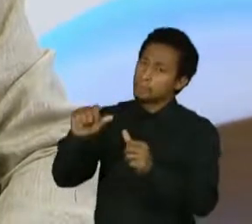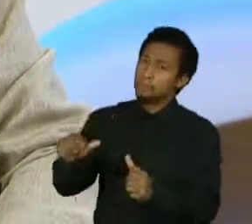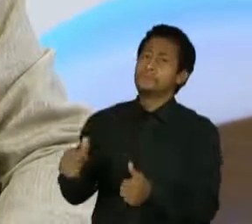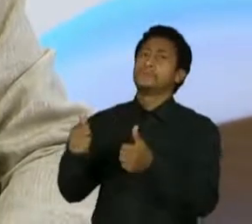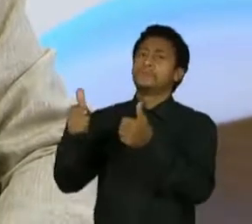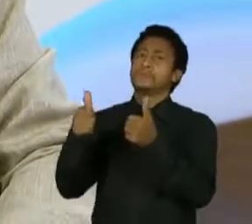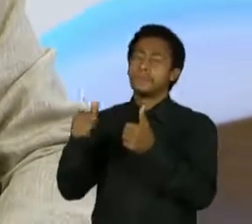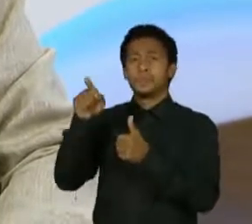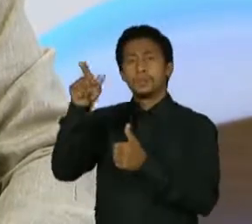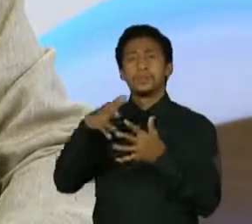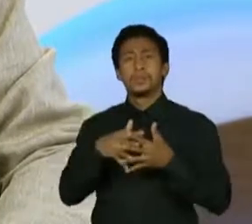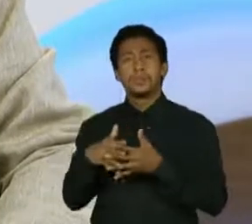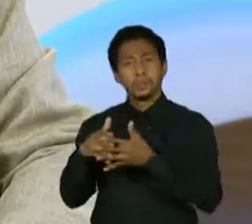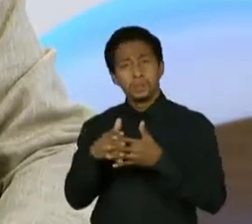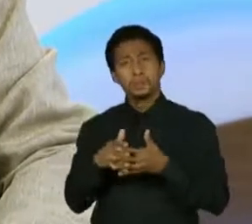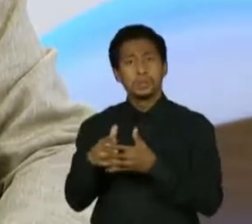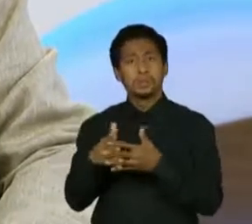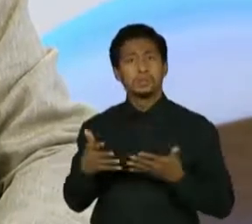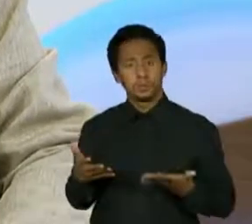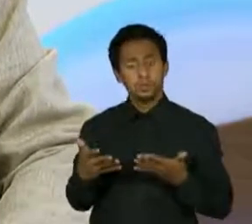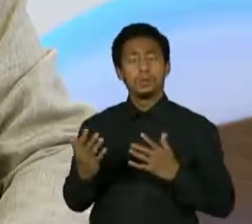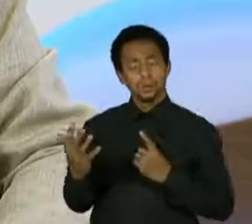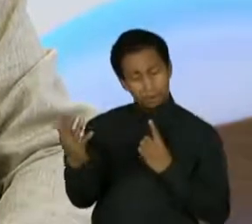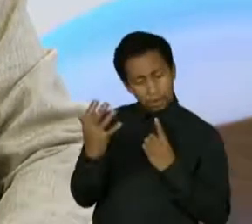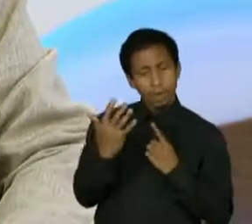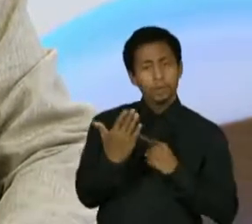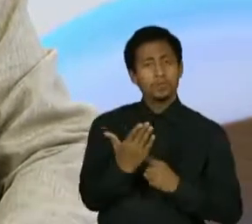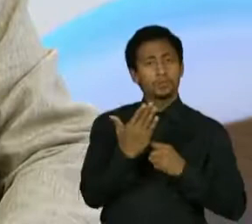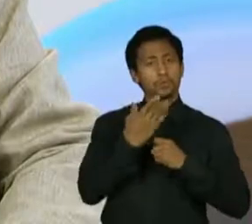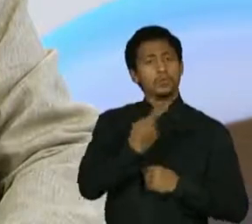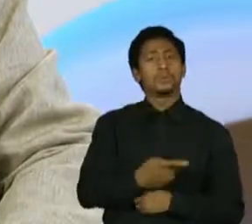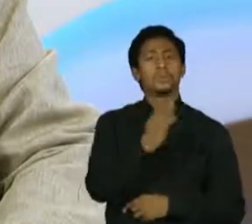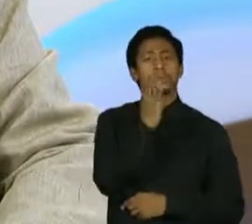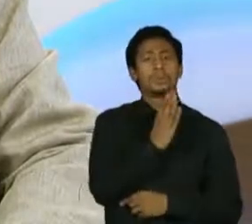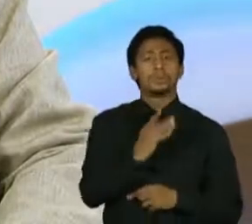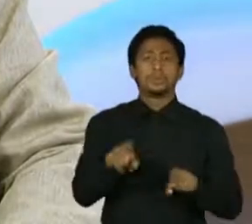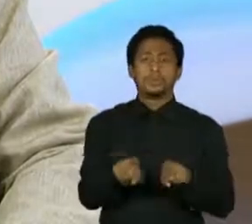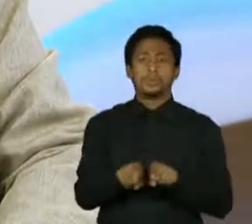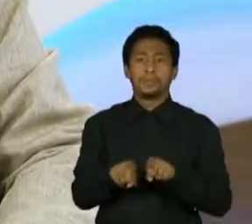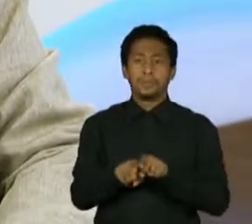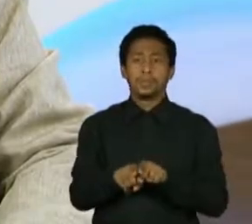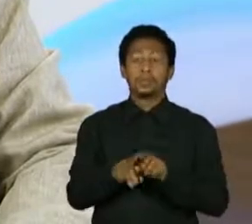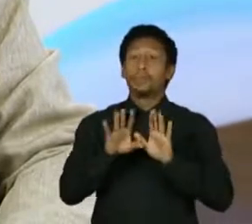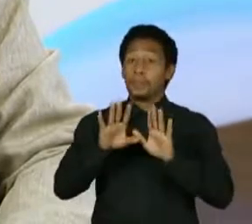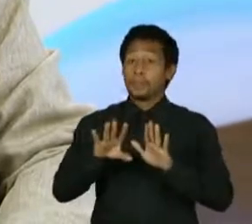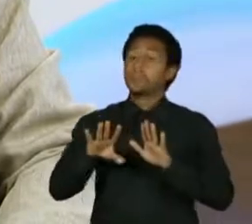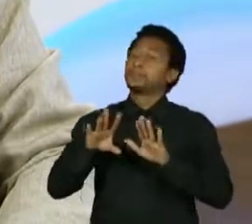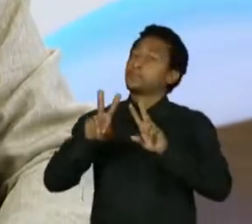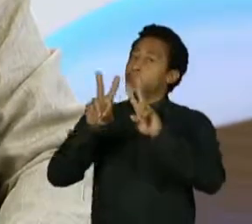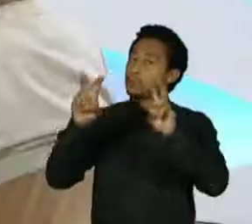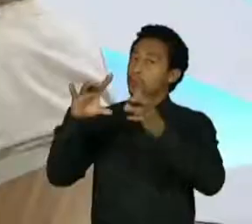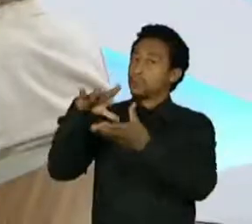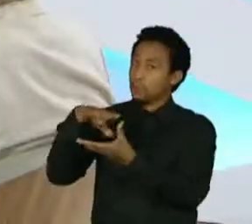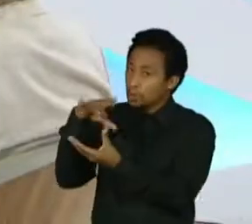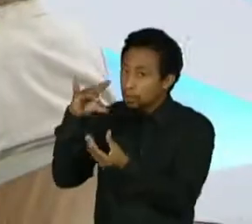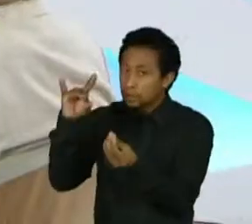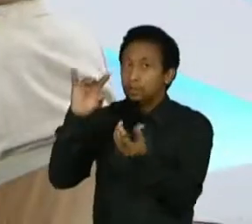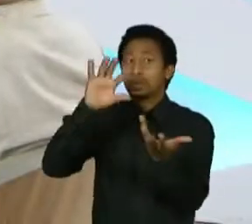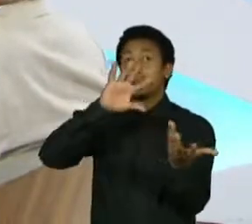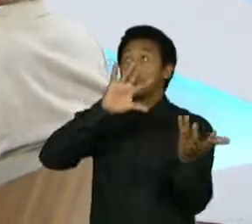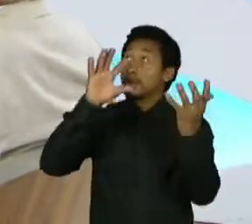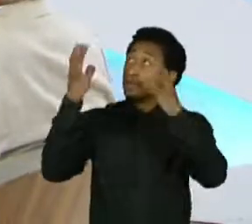importante os Estados Unidos para todos nós o plano externo ele falar de democracia do clima também é